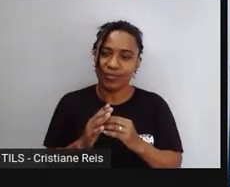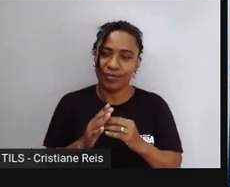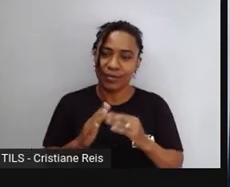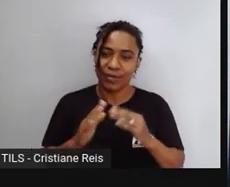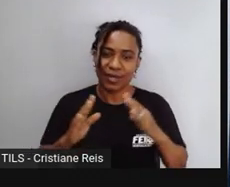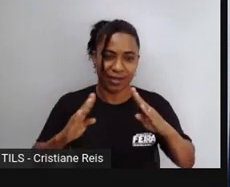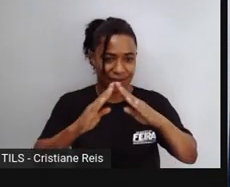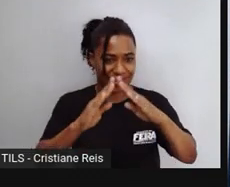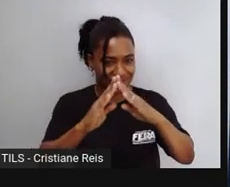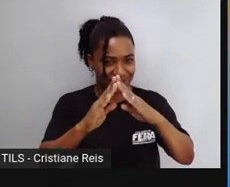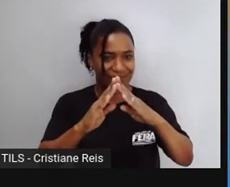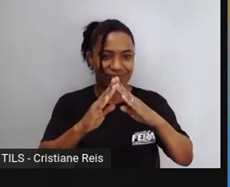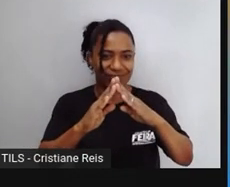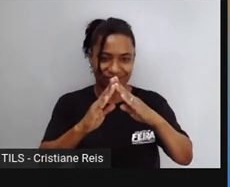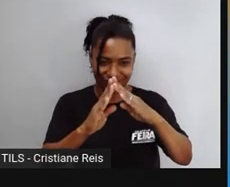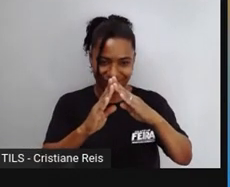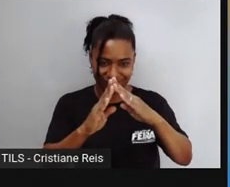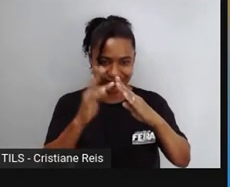mais comuns.